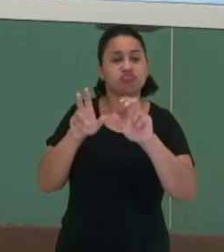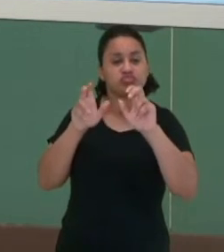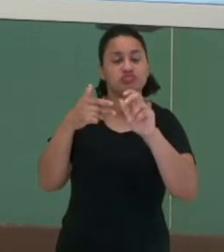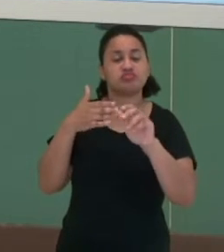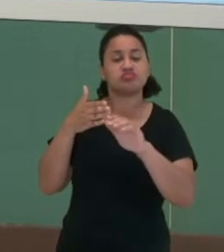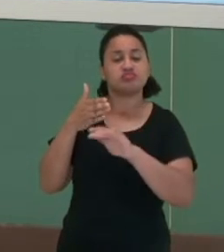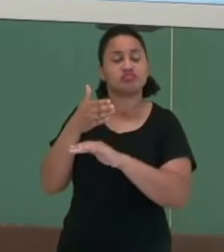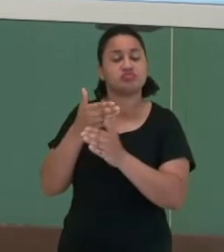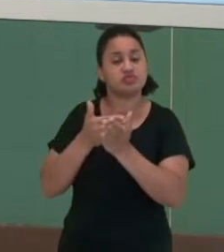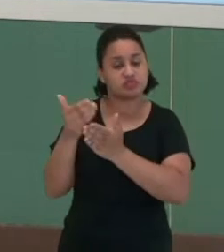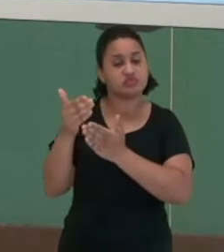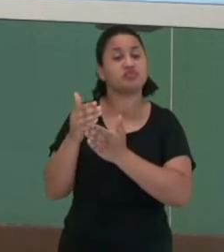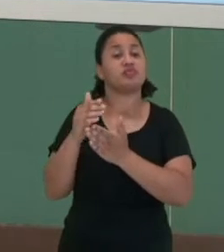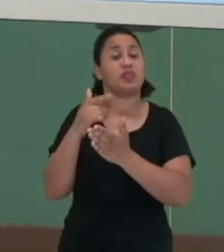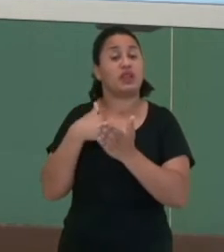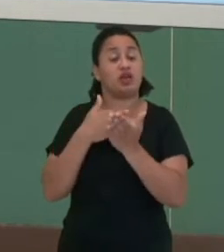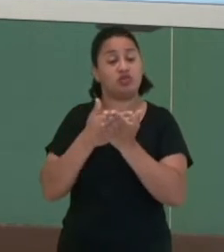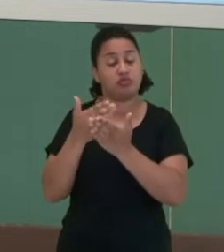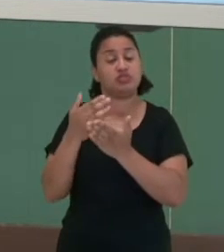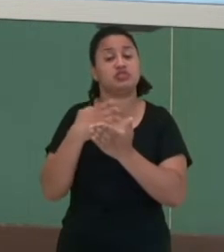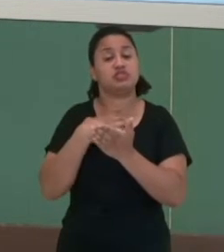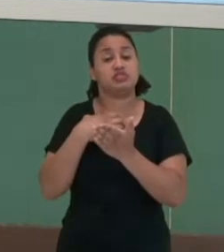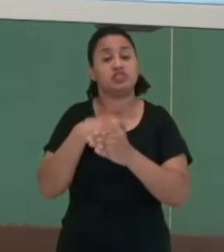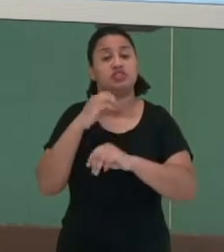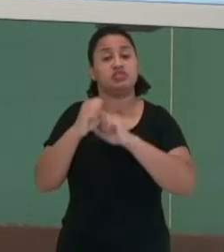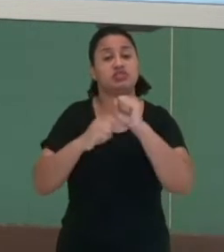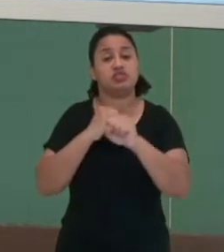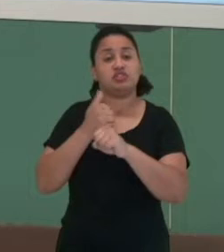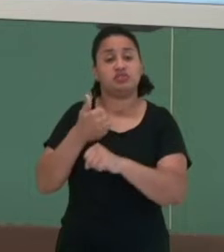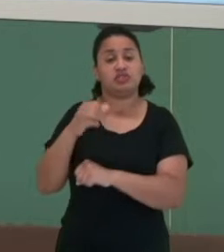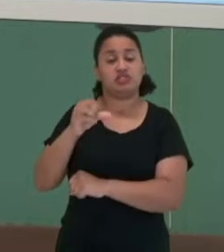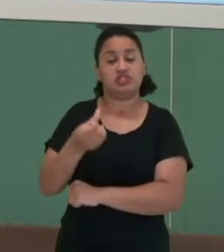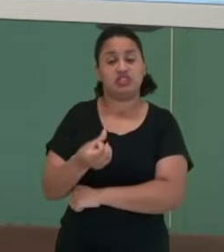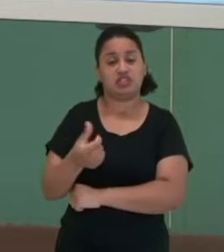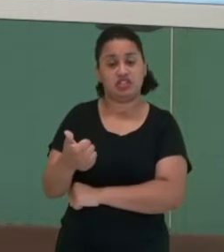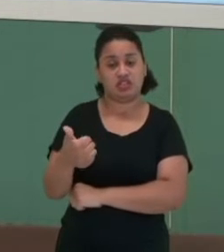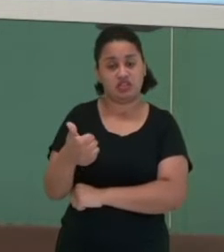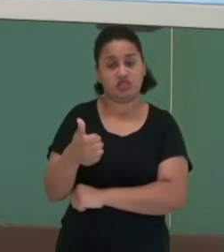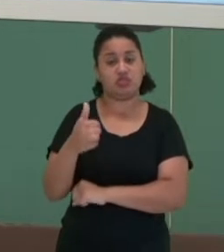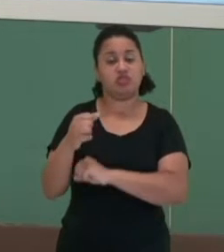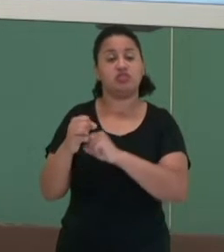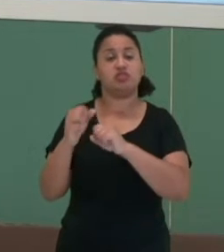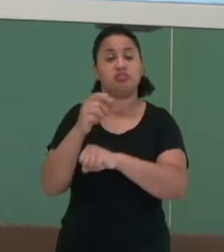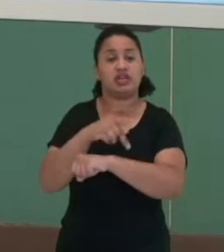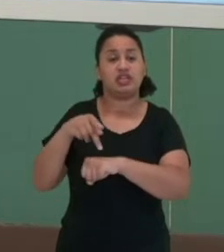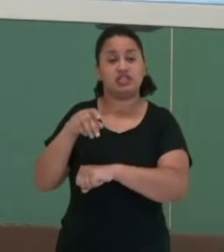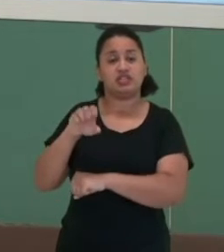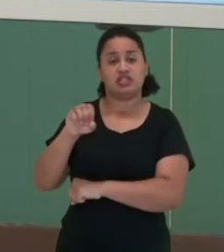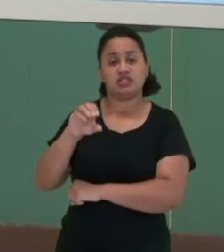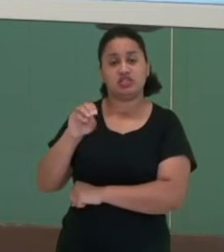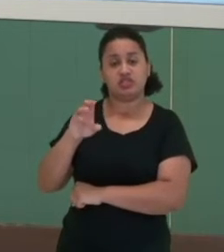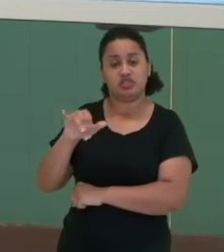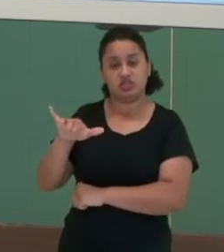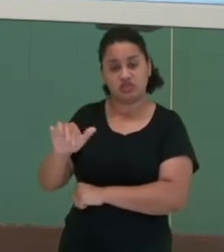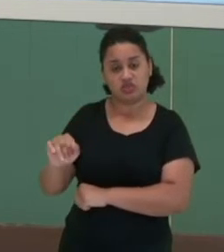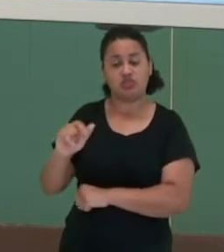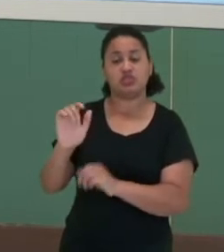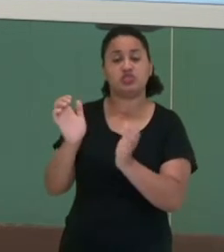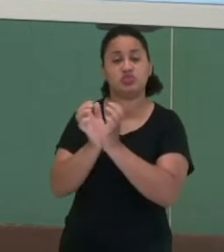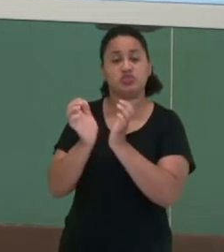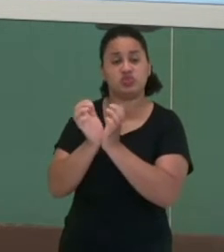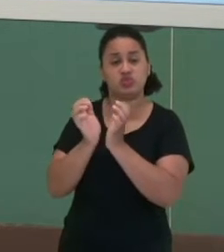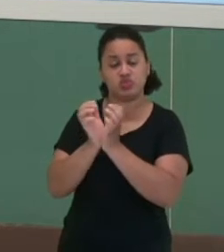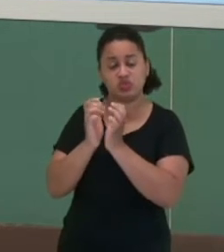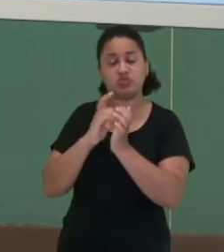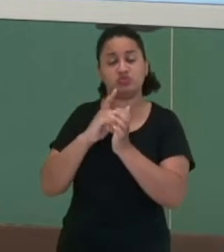Ela começou esses princípios cooperativistas em 1761, lá na Escócia, onde um grupo de tecelões